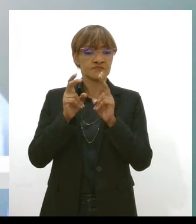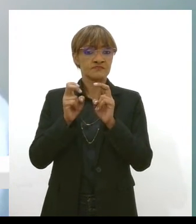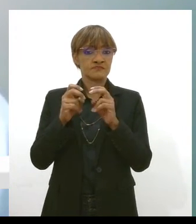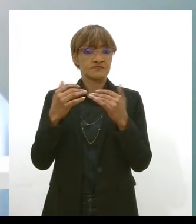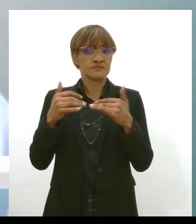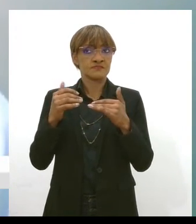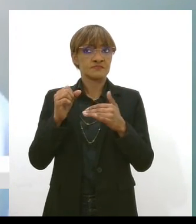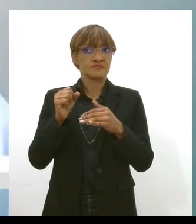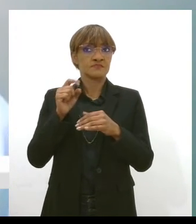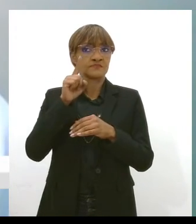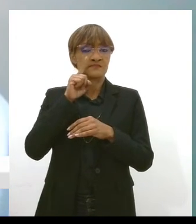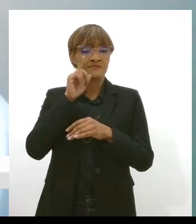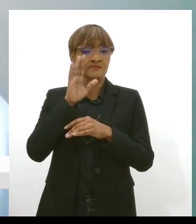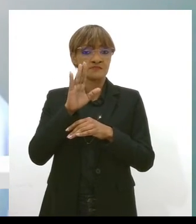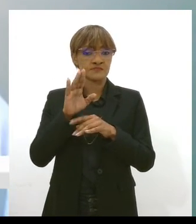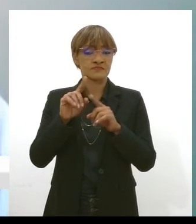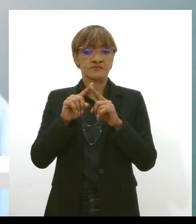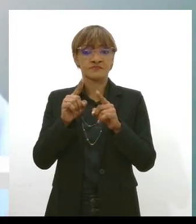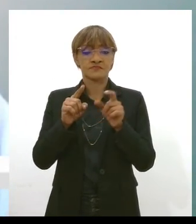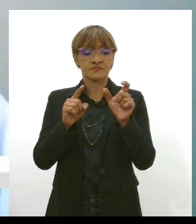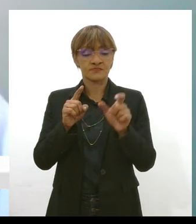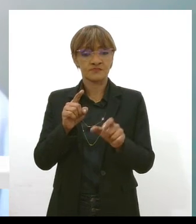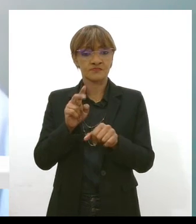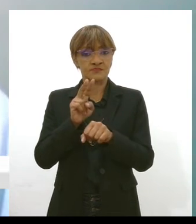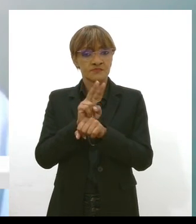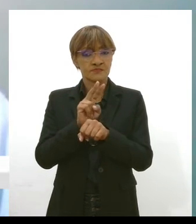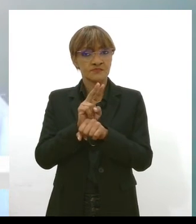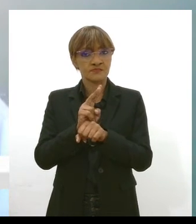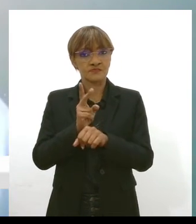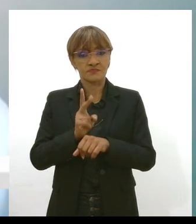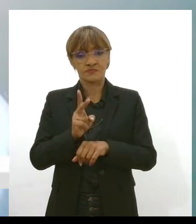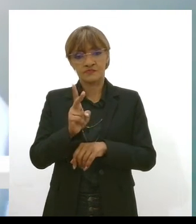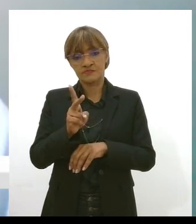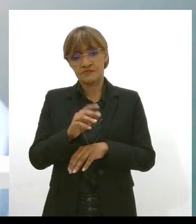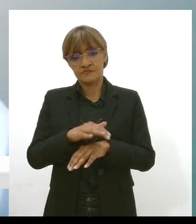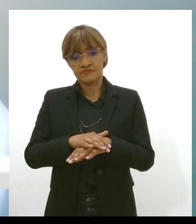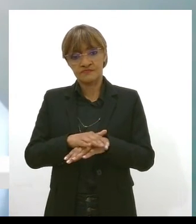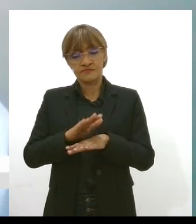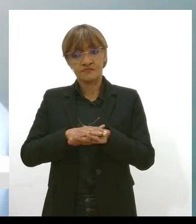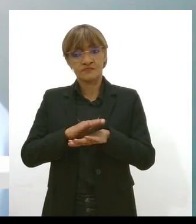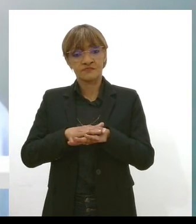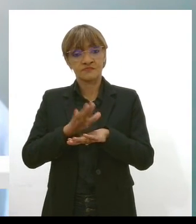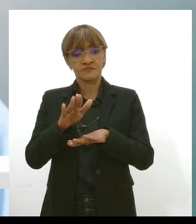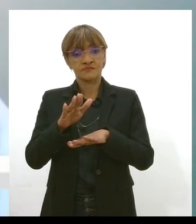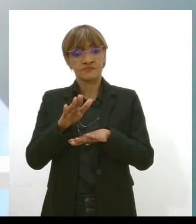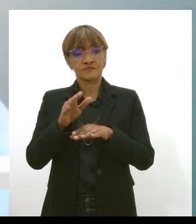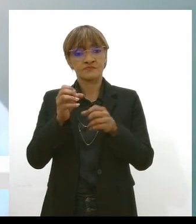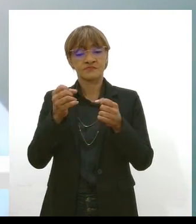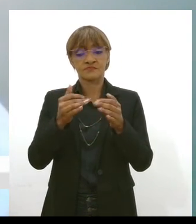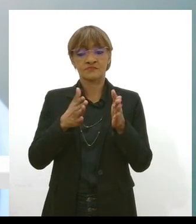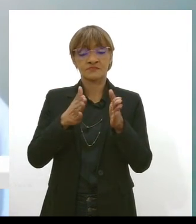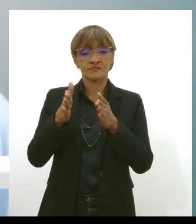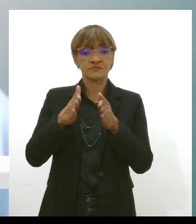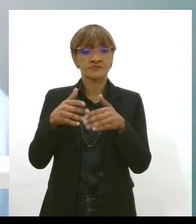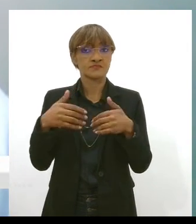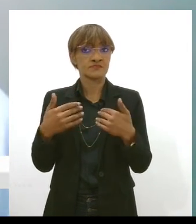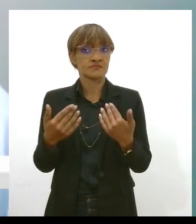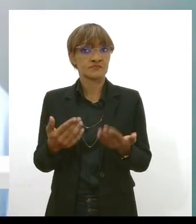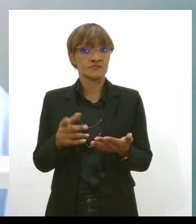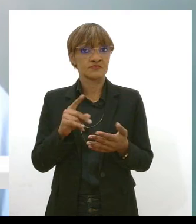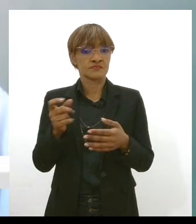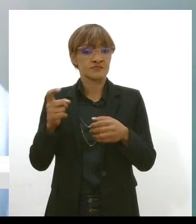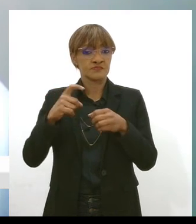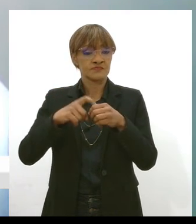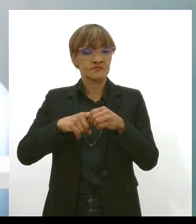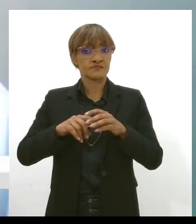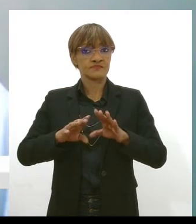acompanhada periodicamente. Isso aí quem vai dizer o período, né, o tempo do retorno dela é o obstetra. Então,